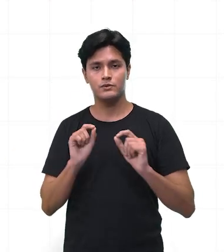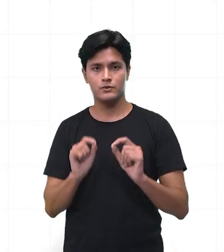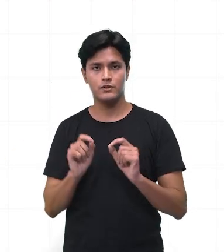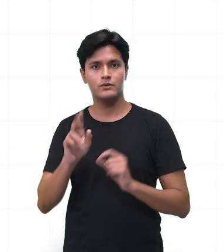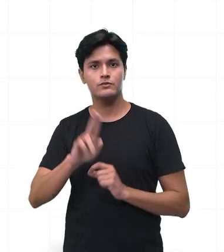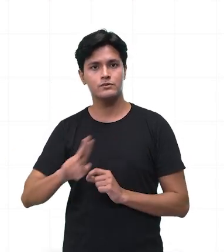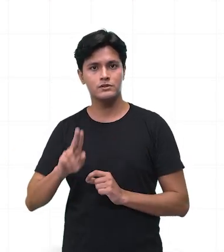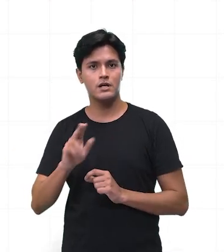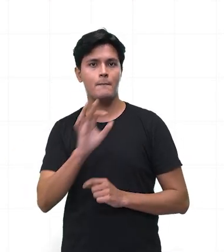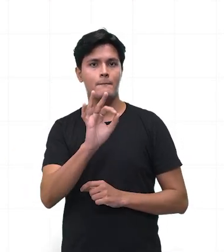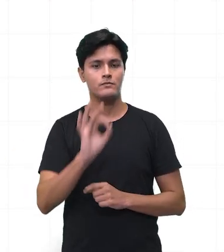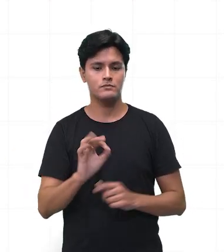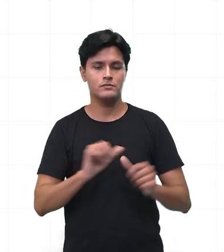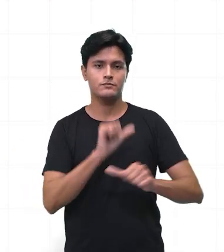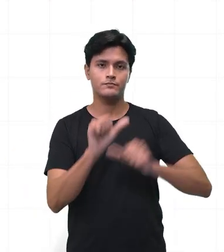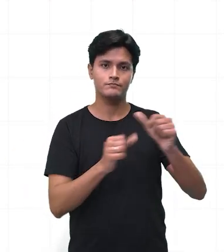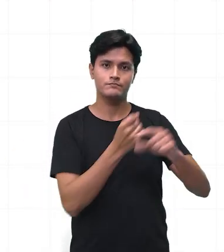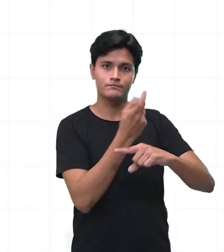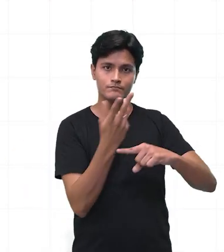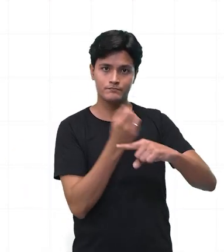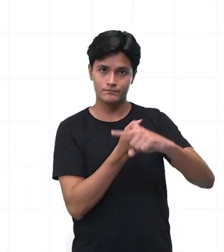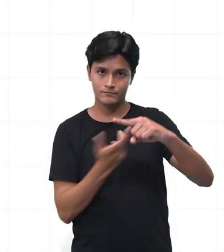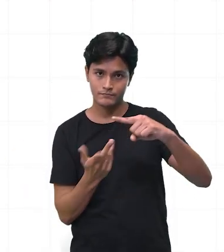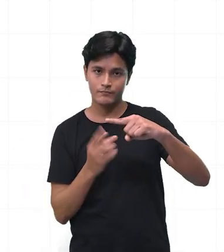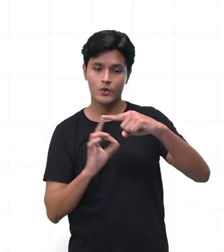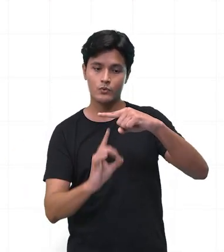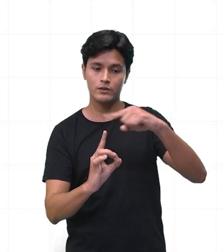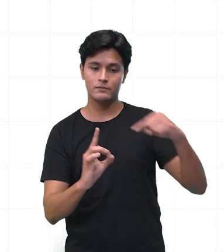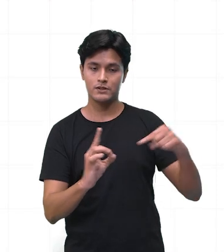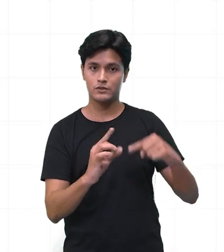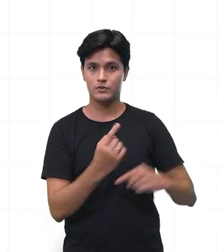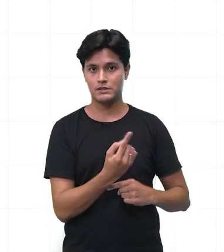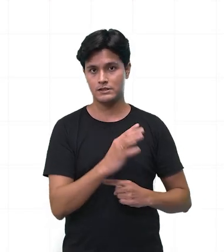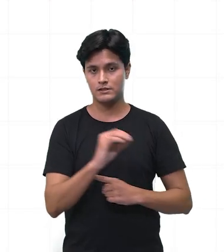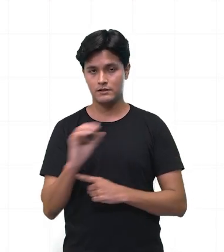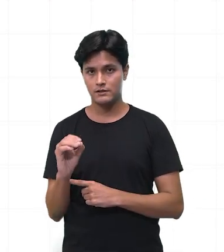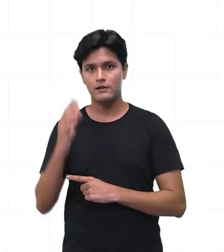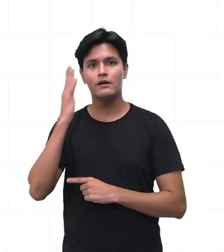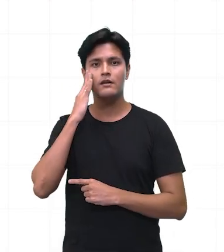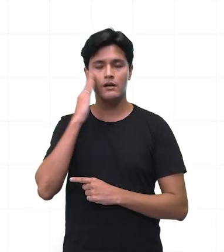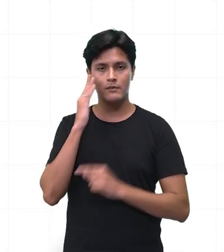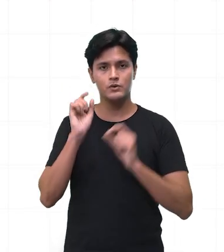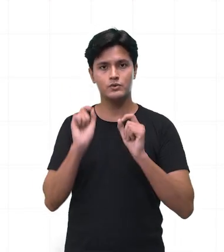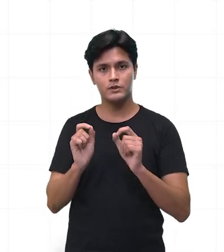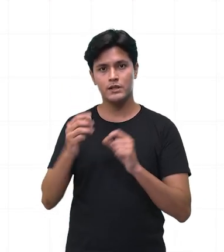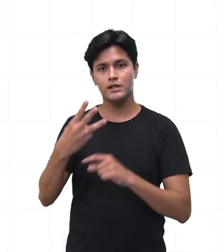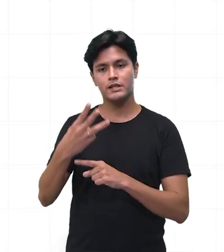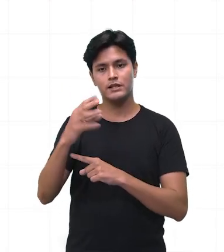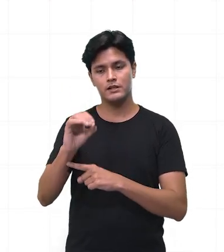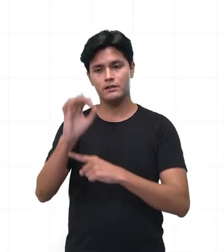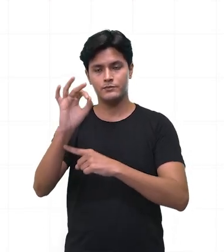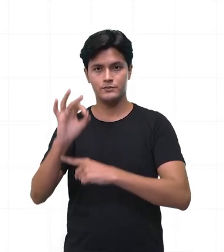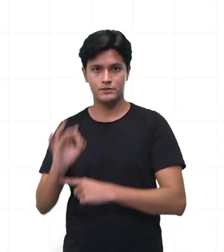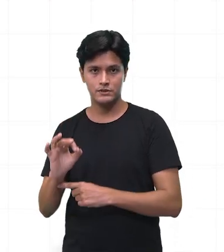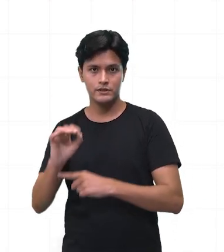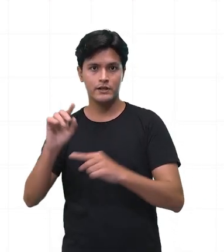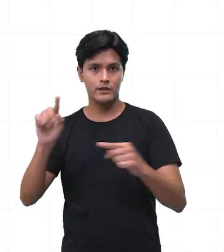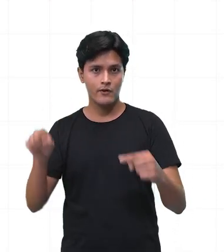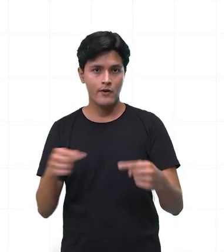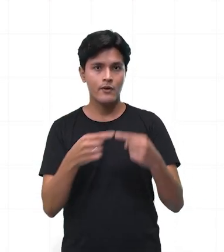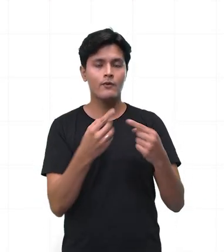denominador igual a 100. Então, já sabemos que 30% é igual a 30 sobre